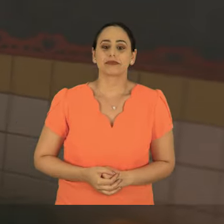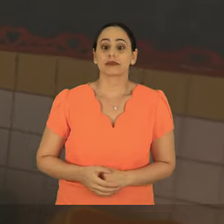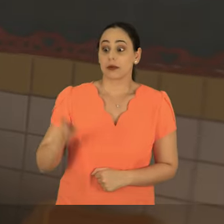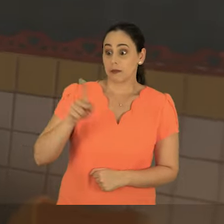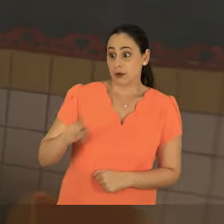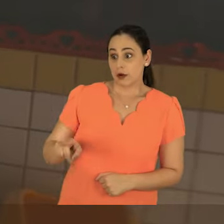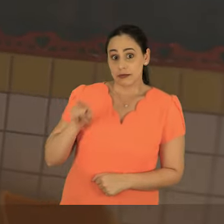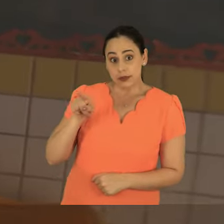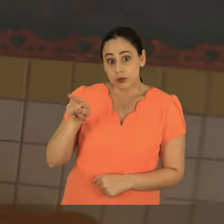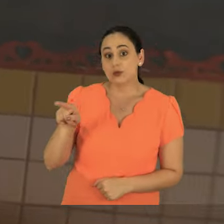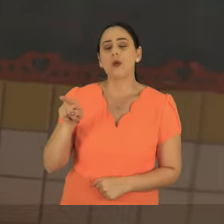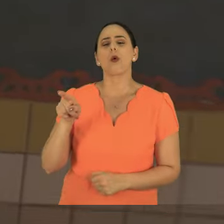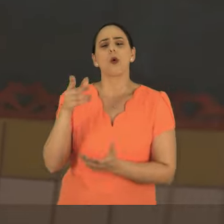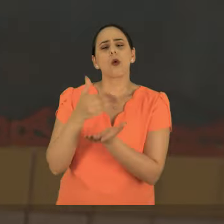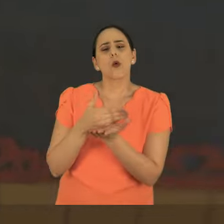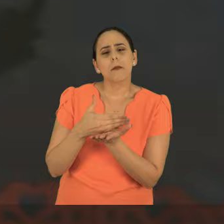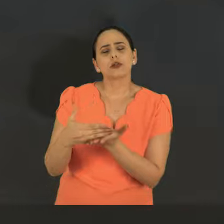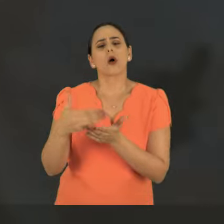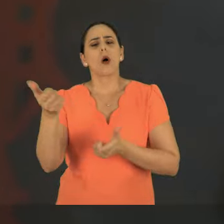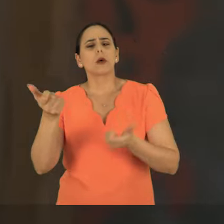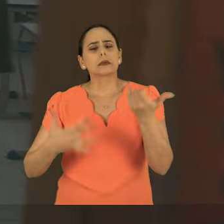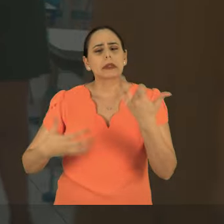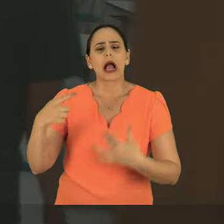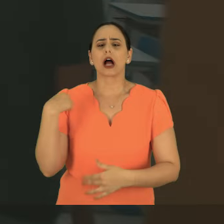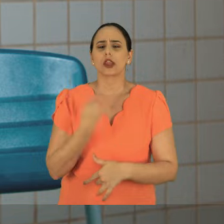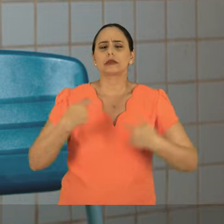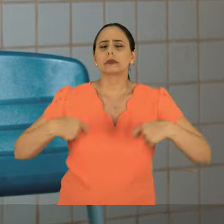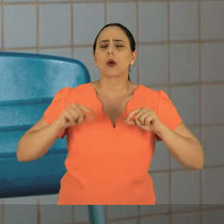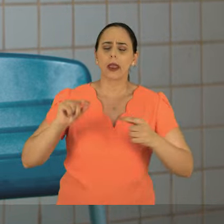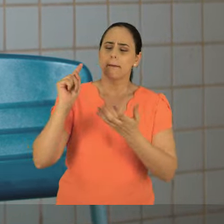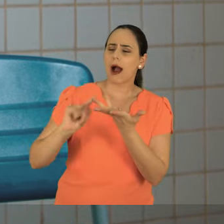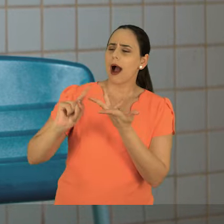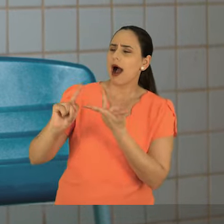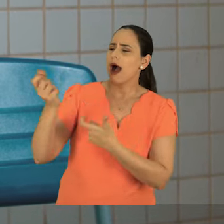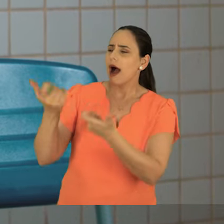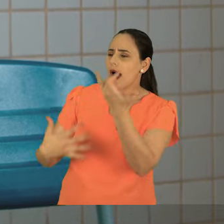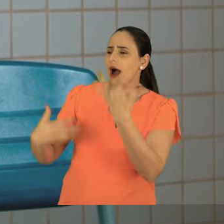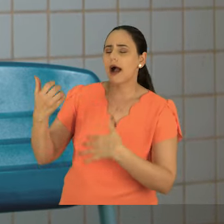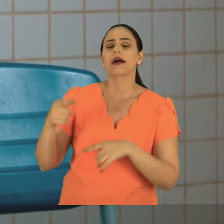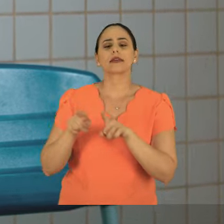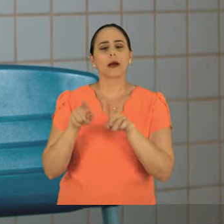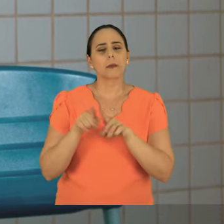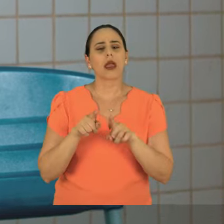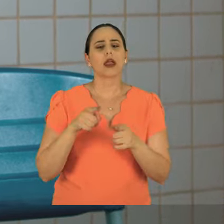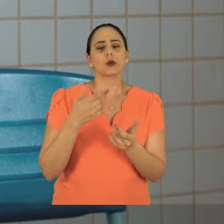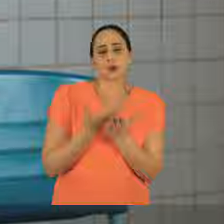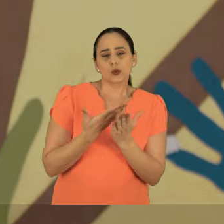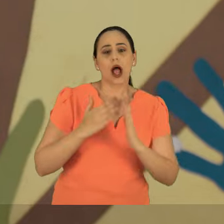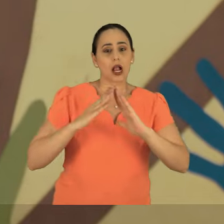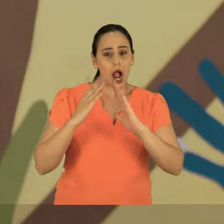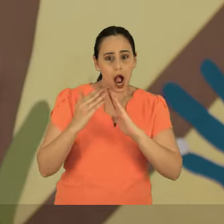O professor, ele começou sobre o que nós ia precisar para fazer a Olimpíada e passou para fazer em casa